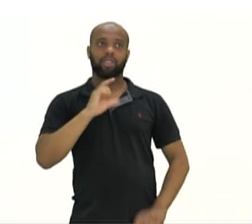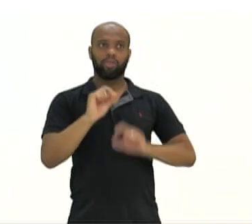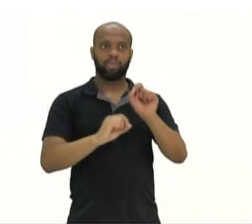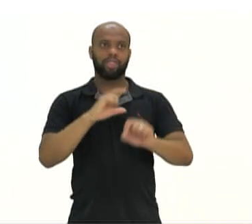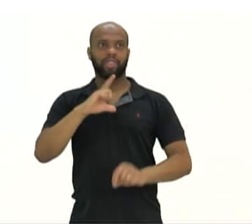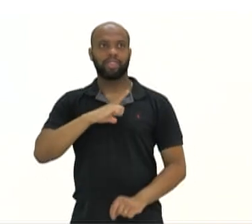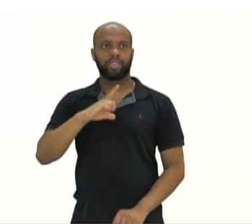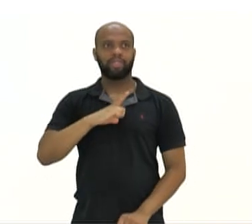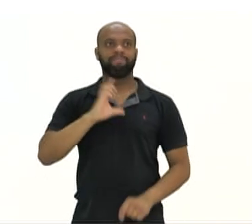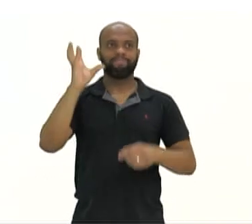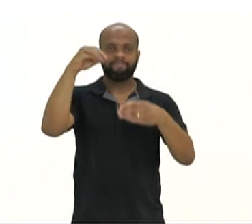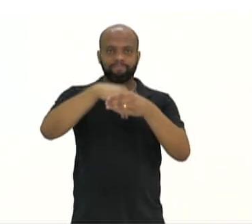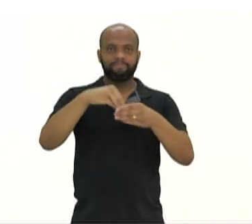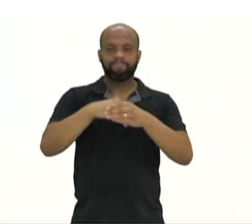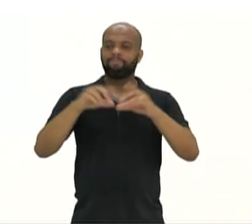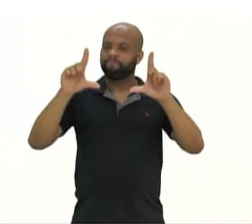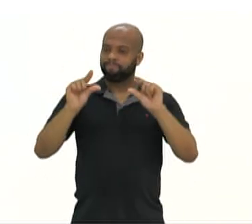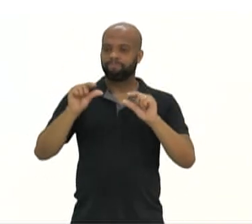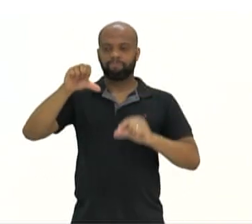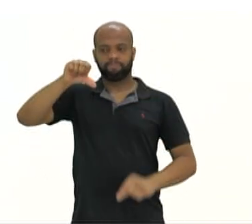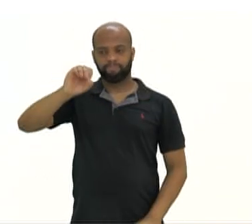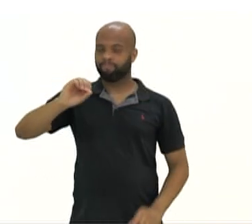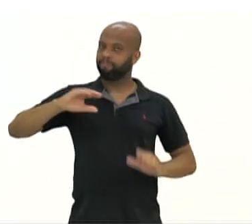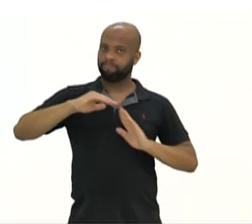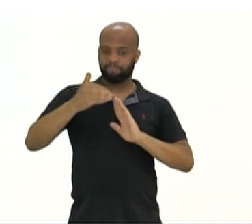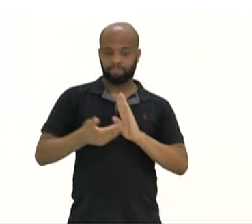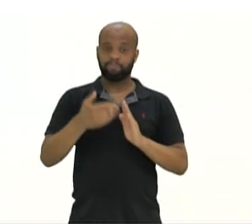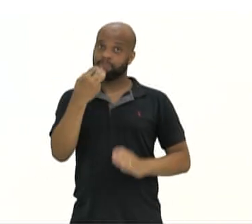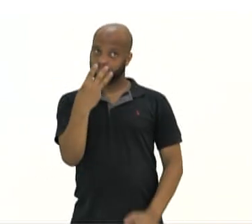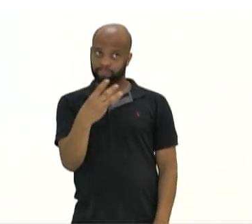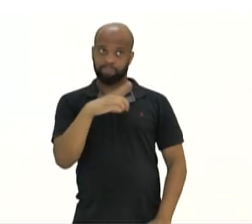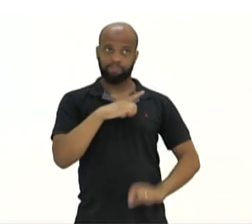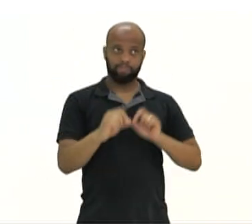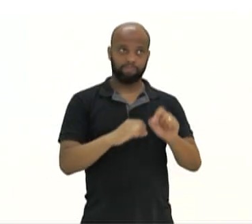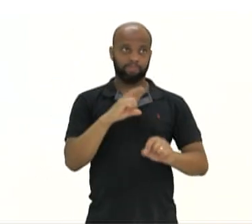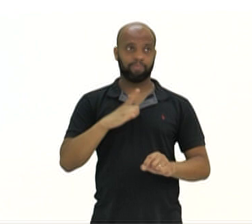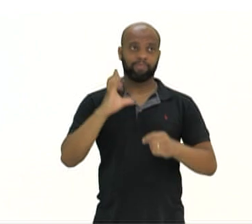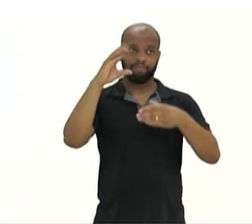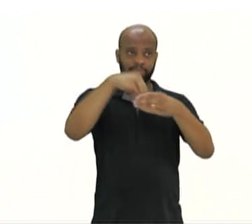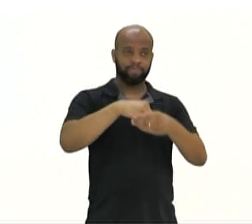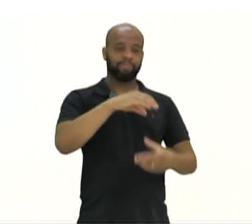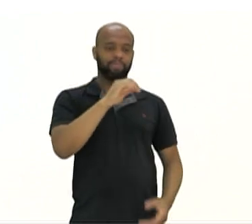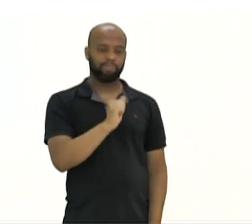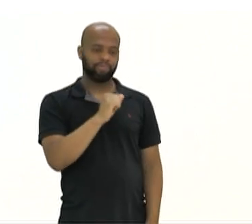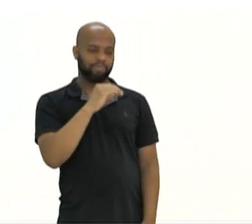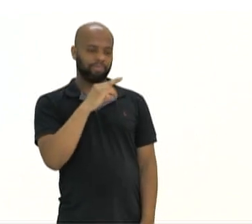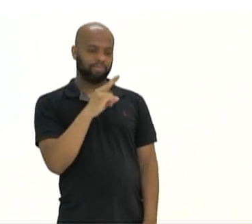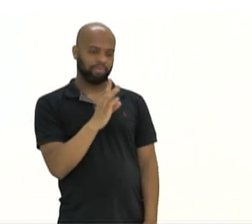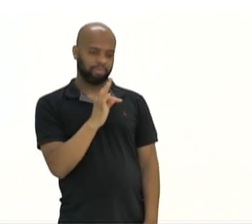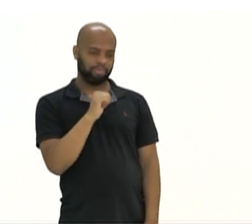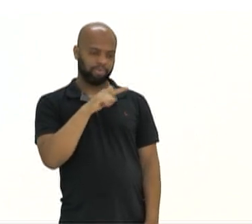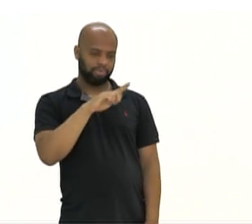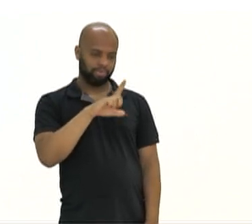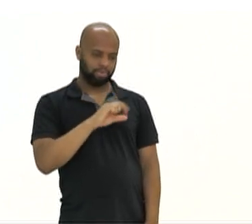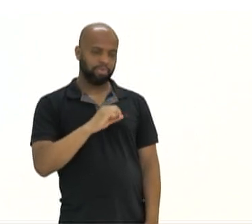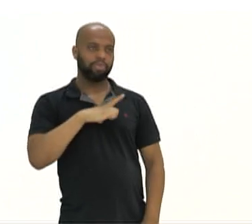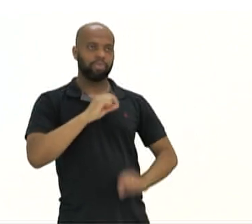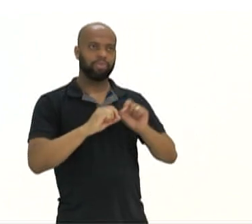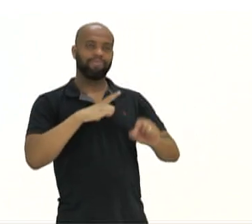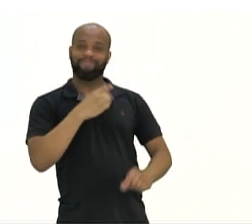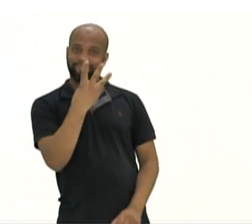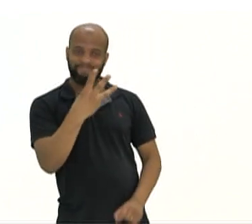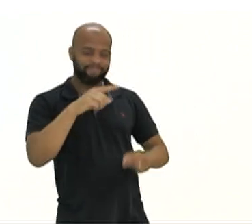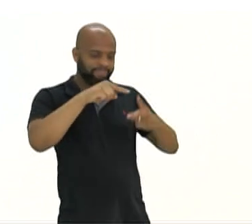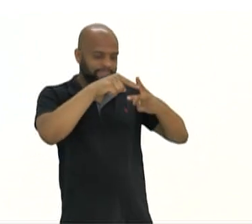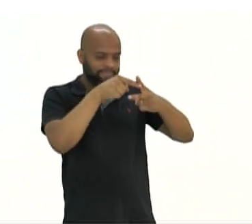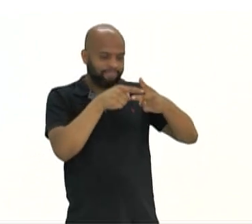Vamos ver aqui. Acutângulo, está vendo? Três ângulos internos menores que 90 graus. O retângulo, ele possui um ângulo reto, que é um